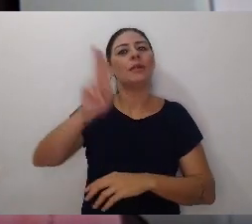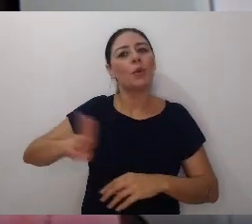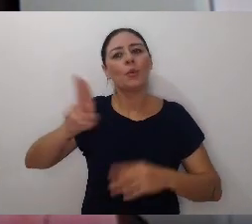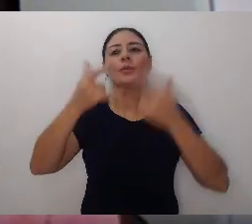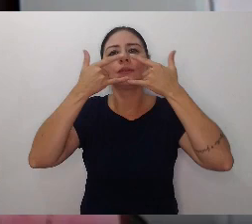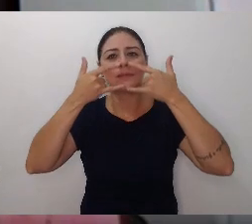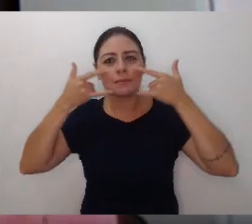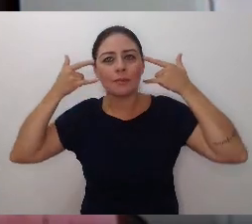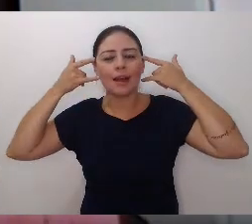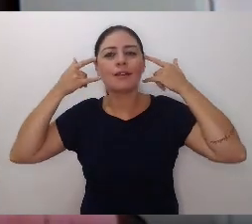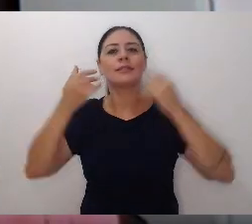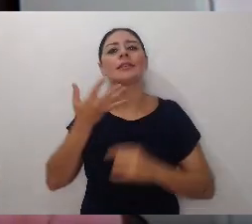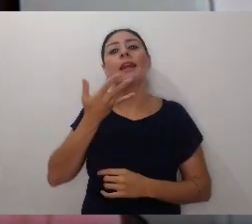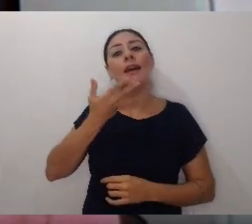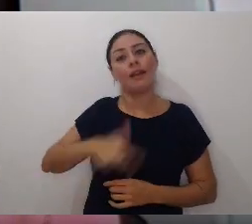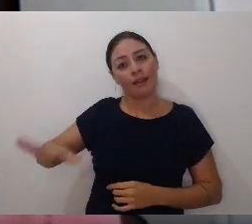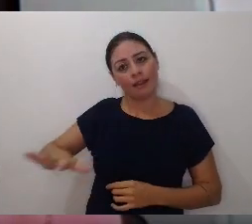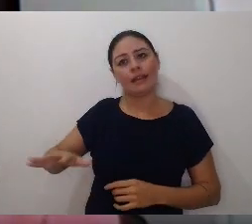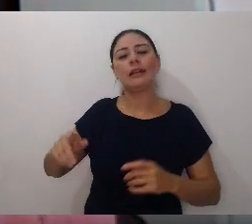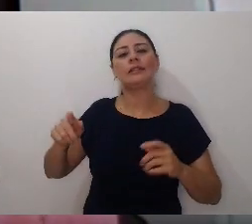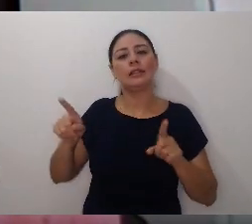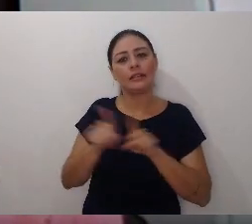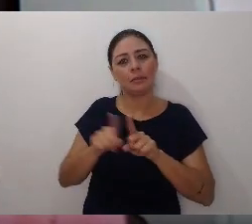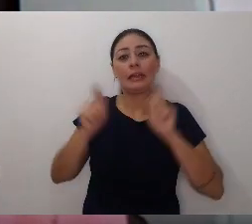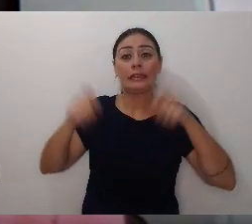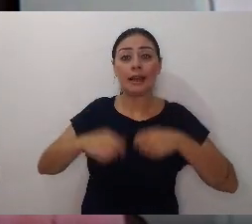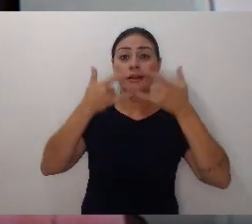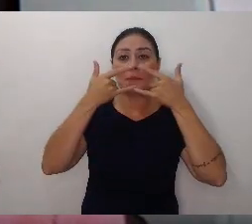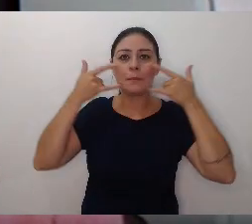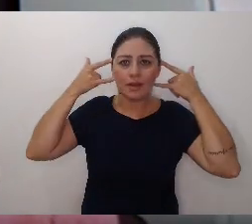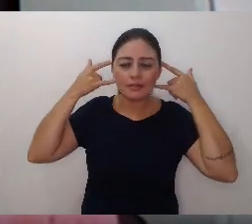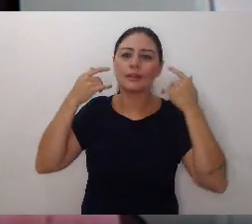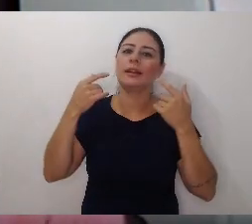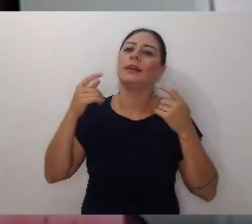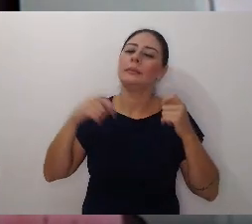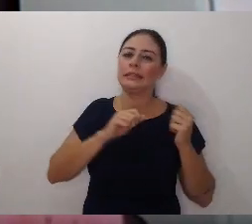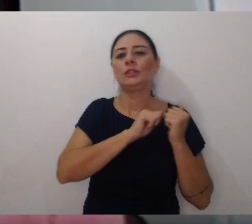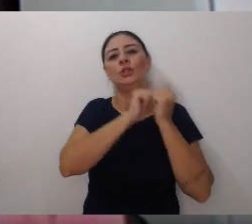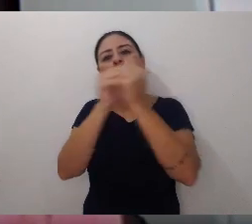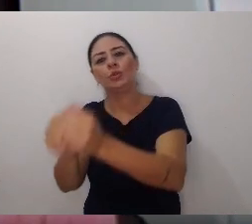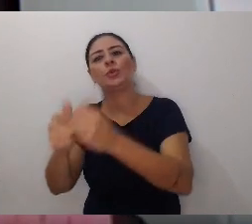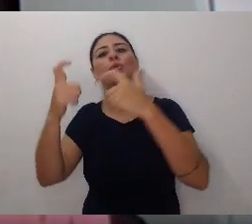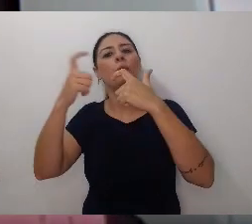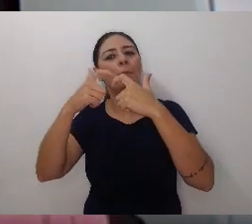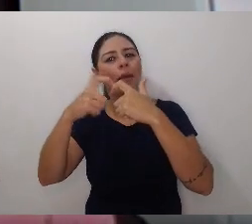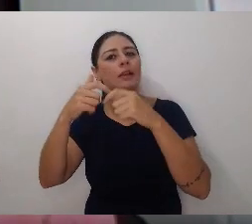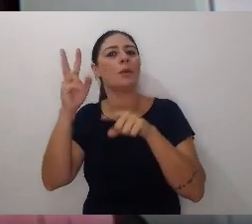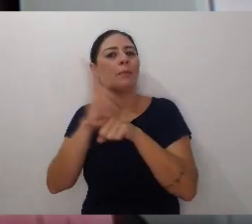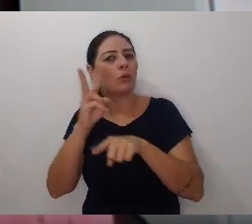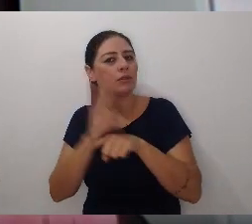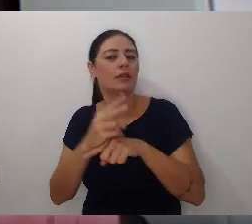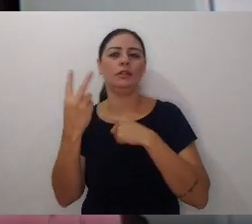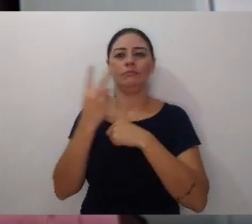fala da questão de saúde, é muito importante que a gente busque essa ajuda. Então, assim, utilizem das máscaras, né? A criança, se tiver